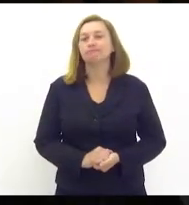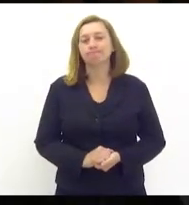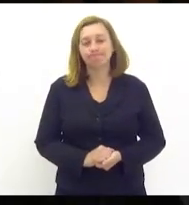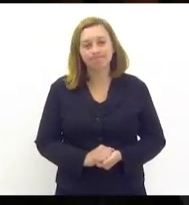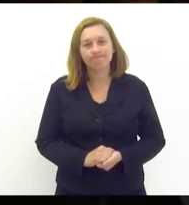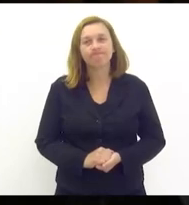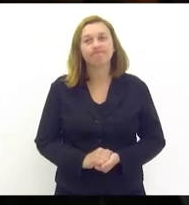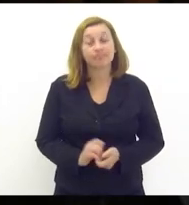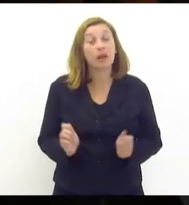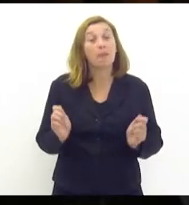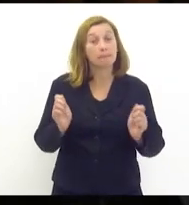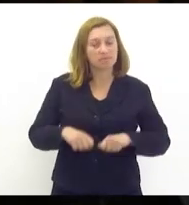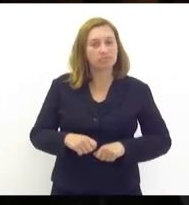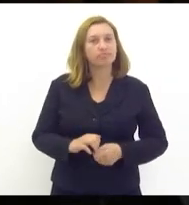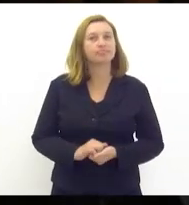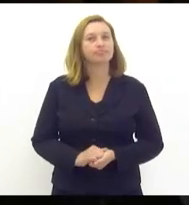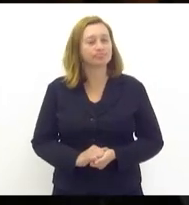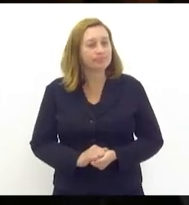possibilidade